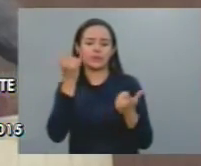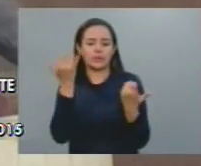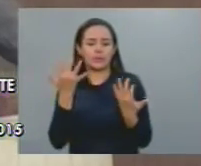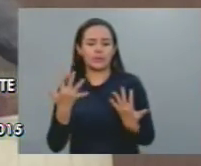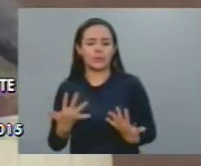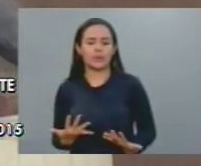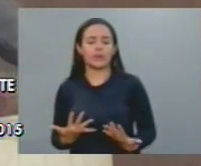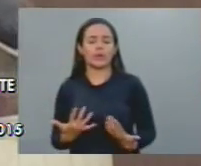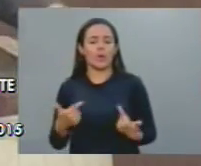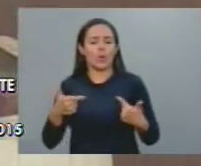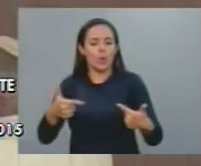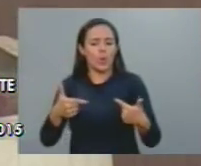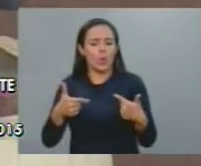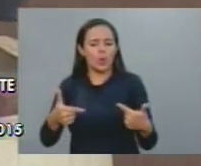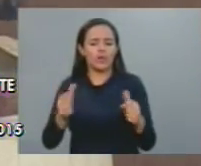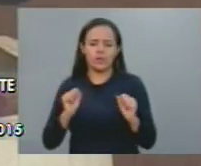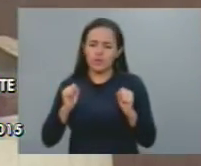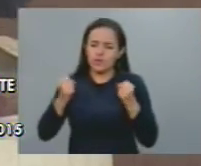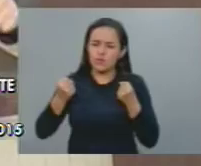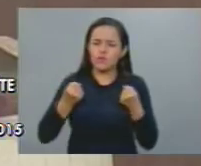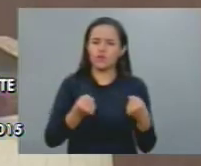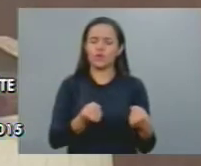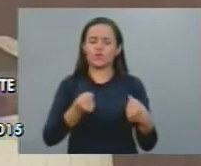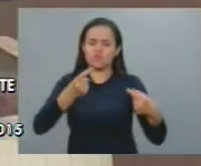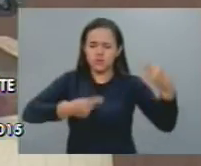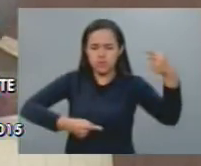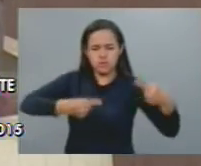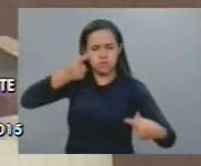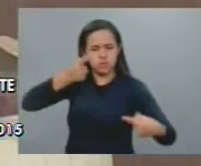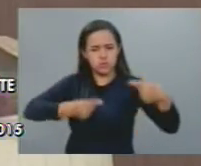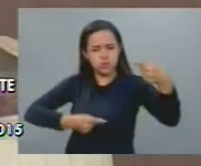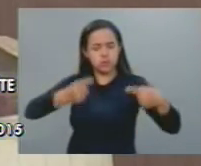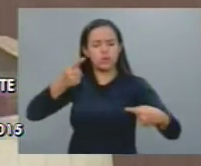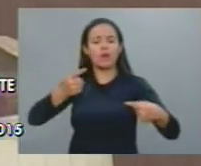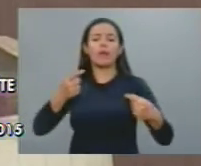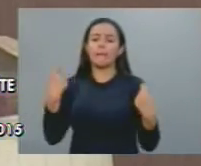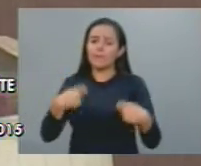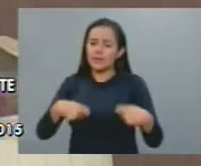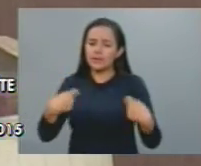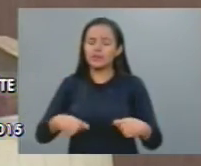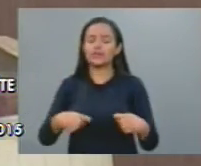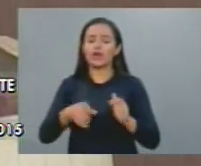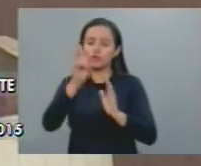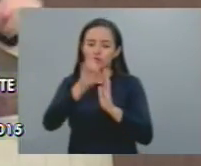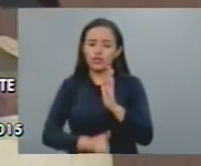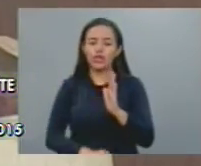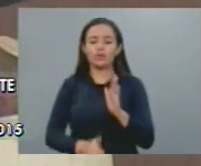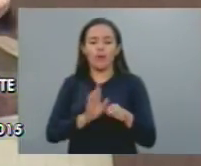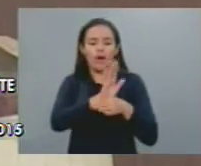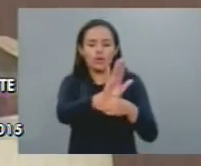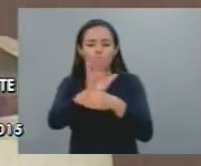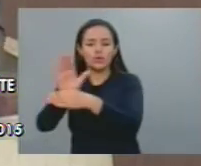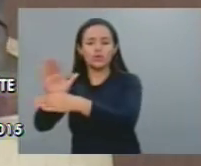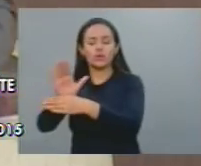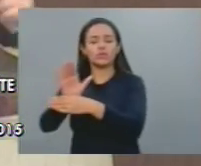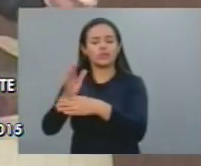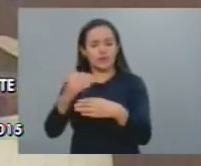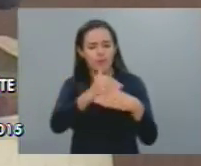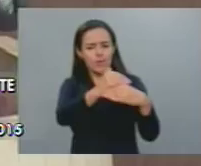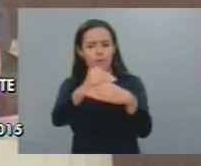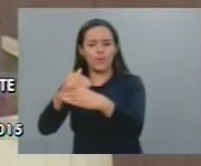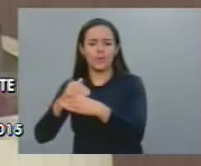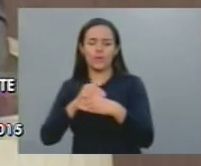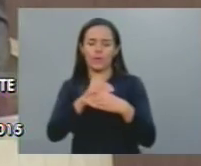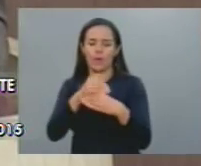nos nossos embates, é porque esse esforço é o esforço para a democracia. Não há democracia simplesmente